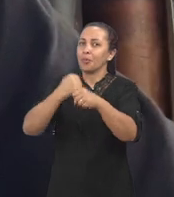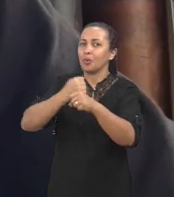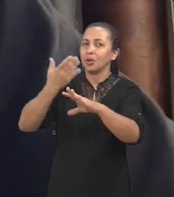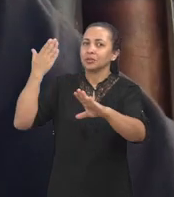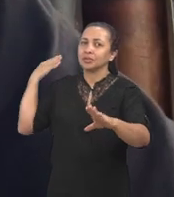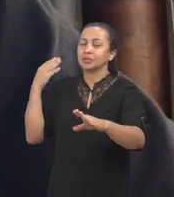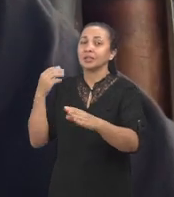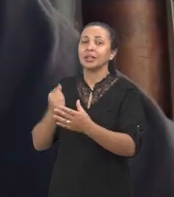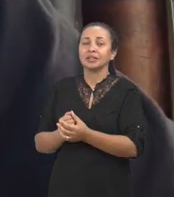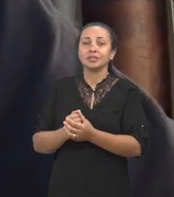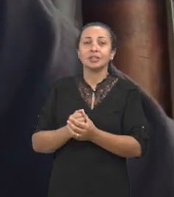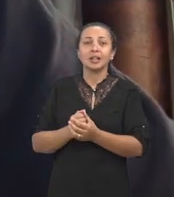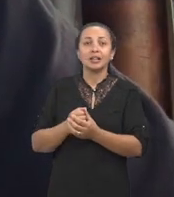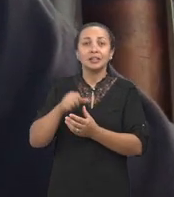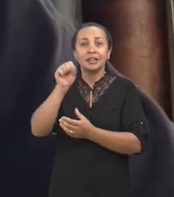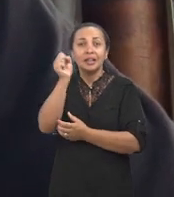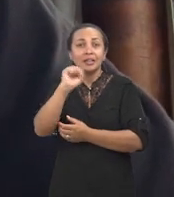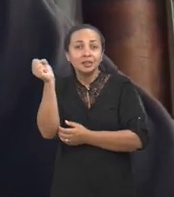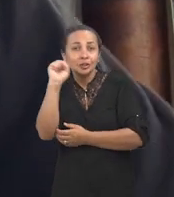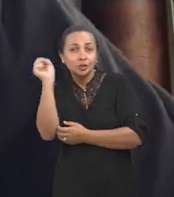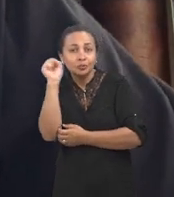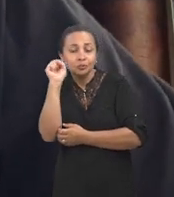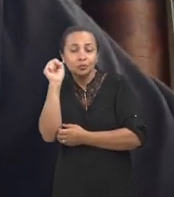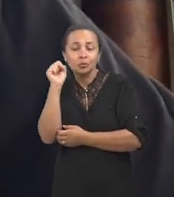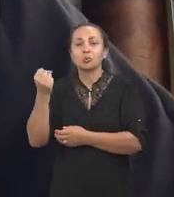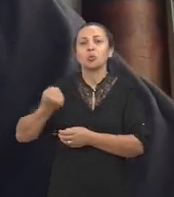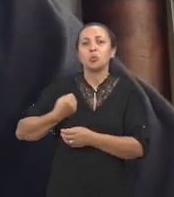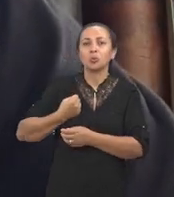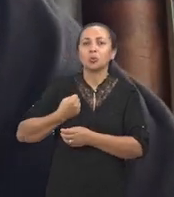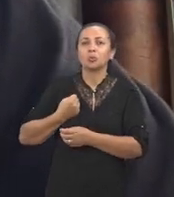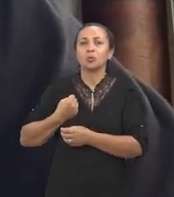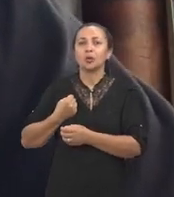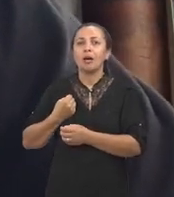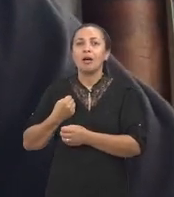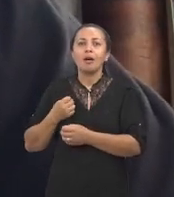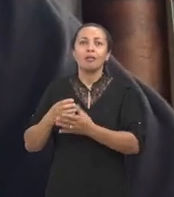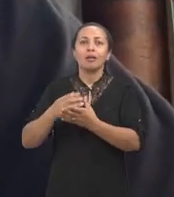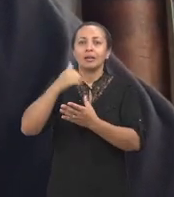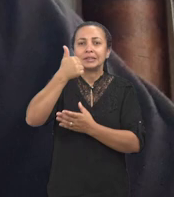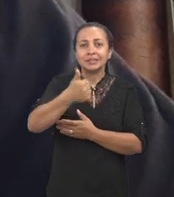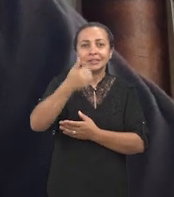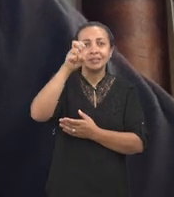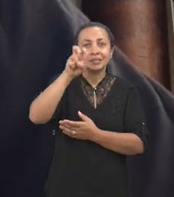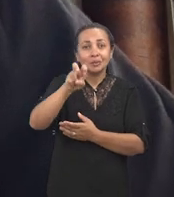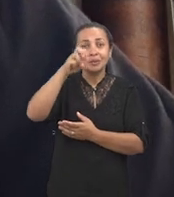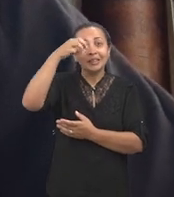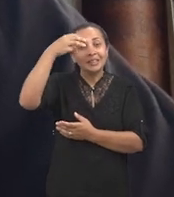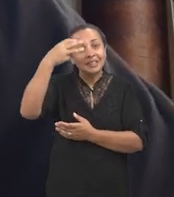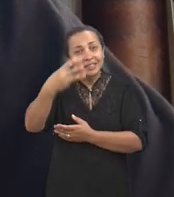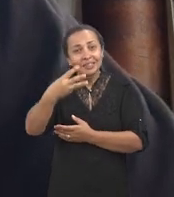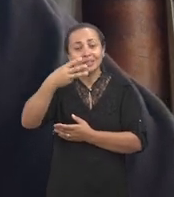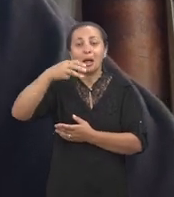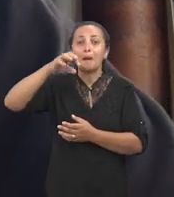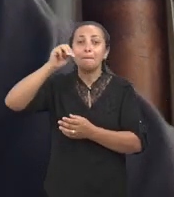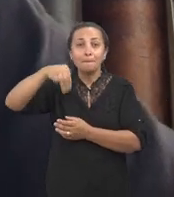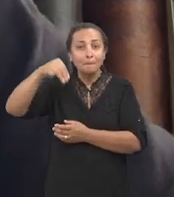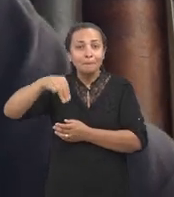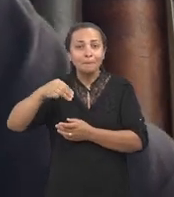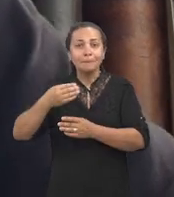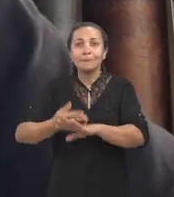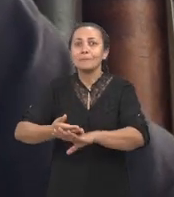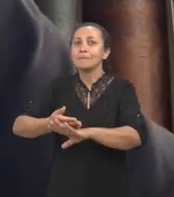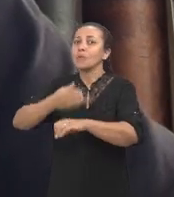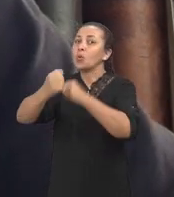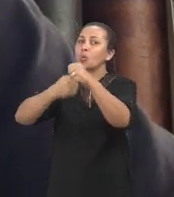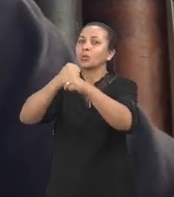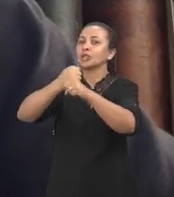já no lado Sergipano essa taxa foi ainda maior podendo chegar até 153 metros por